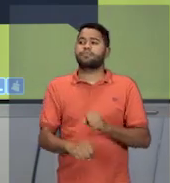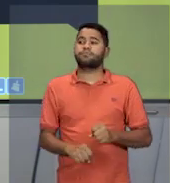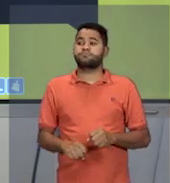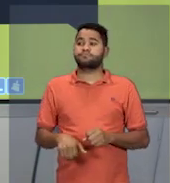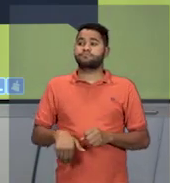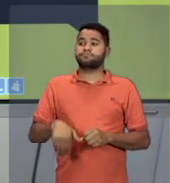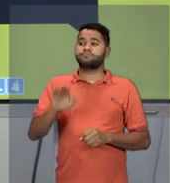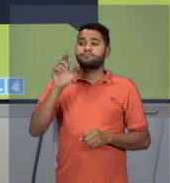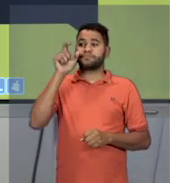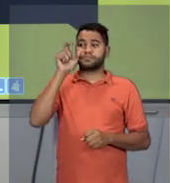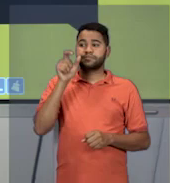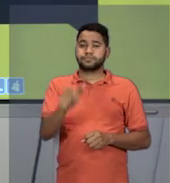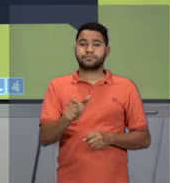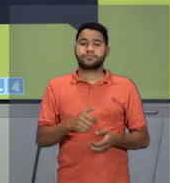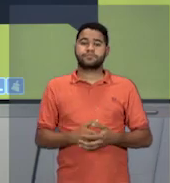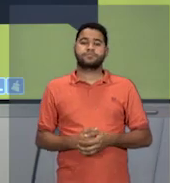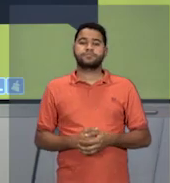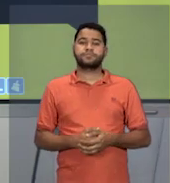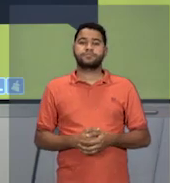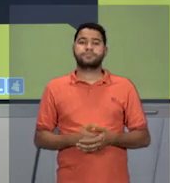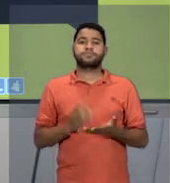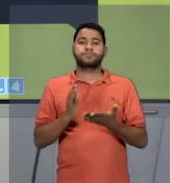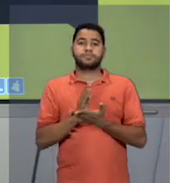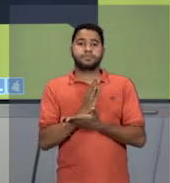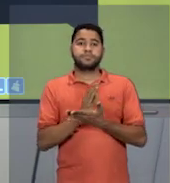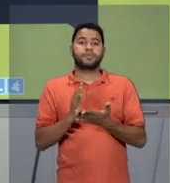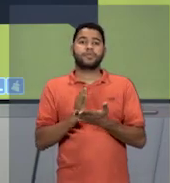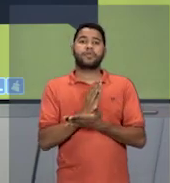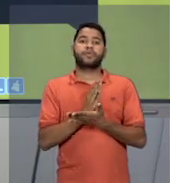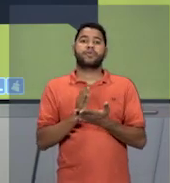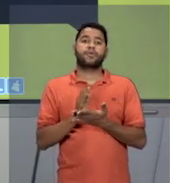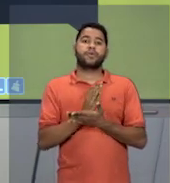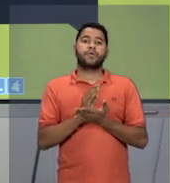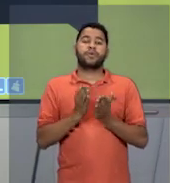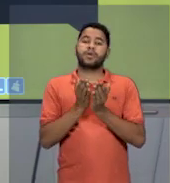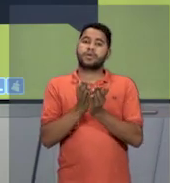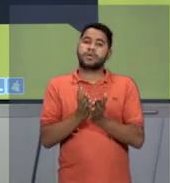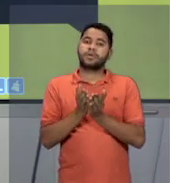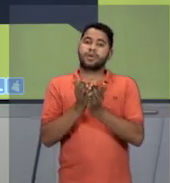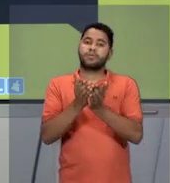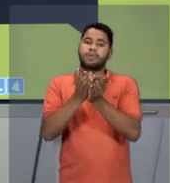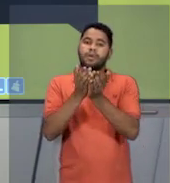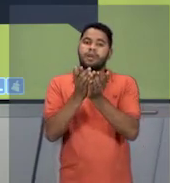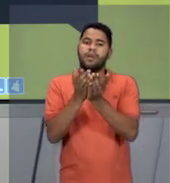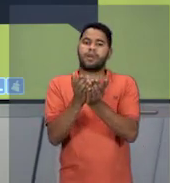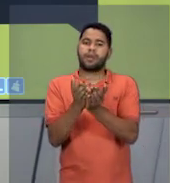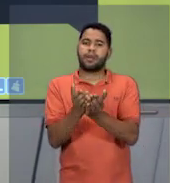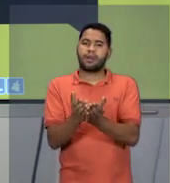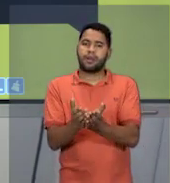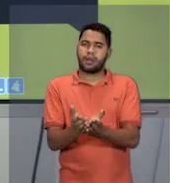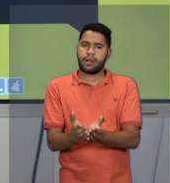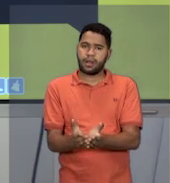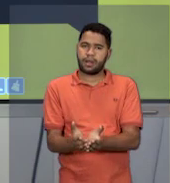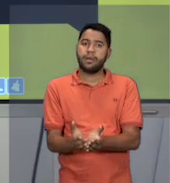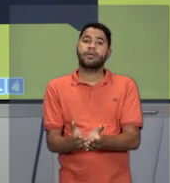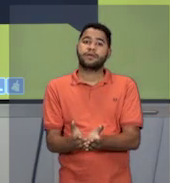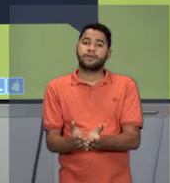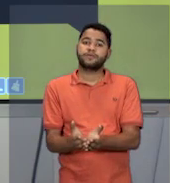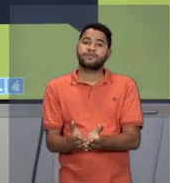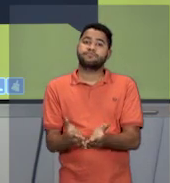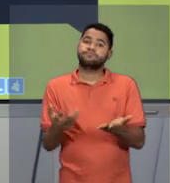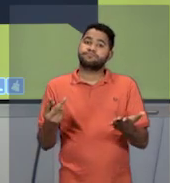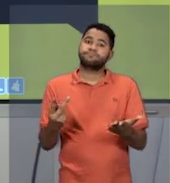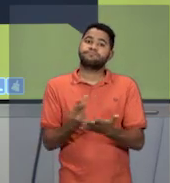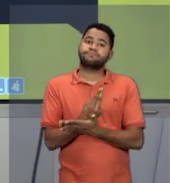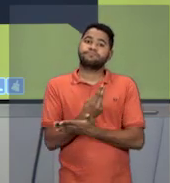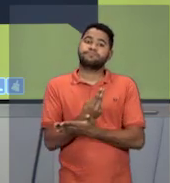mais interessante é que muitos navios foram, né, naufragados por batalhas navais e